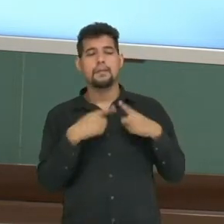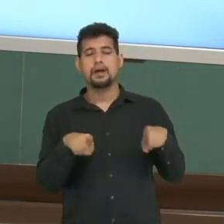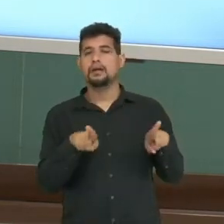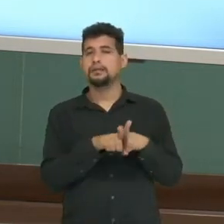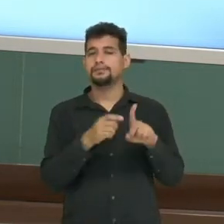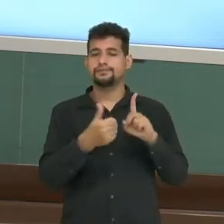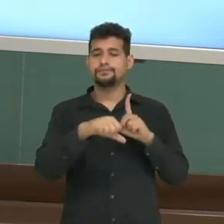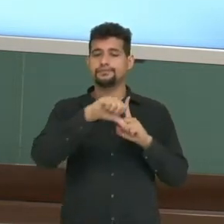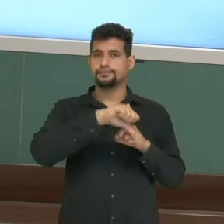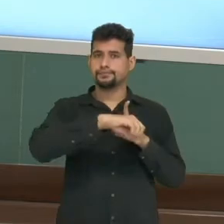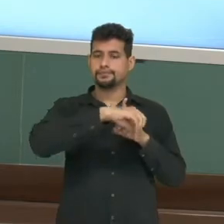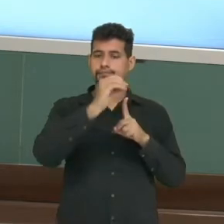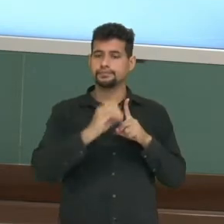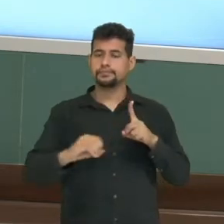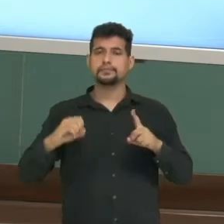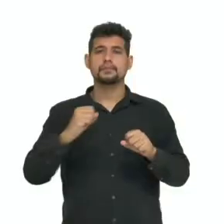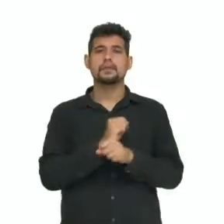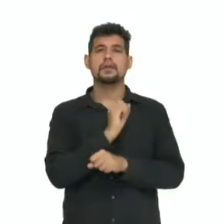anistia de